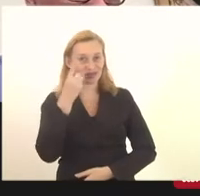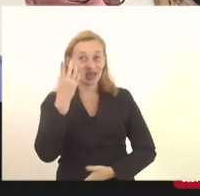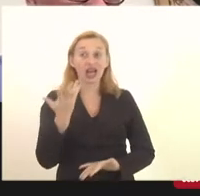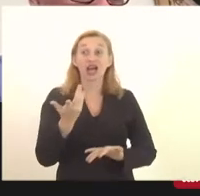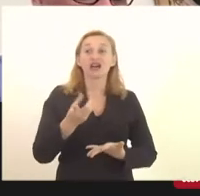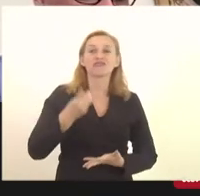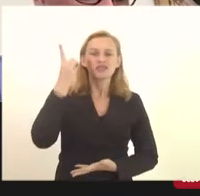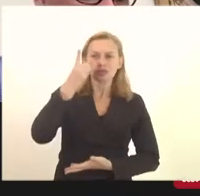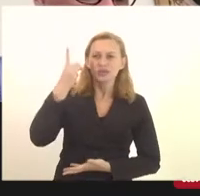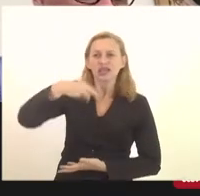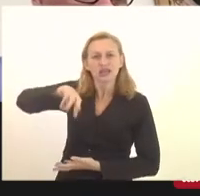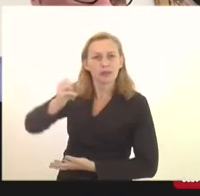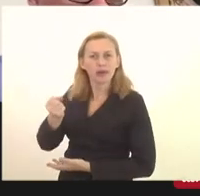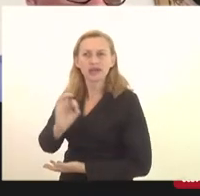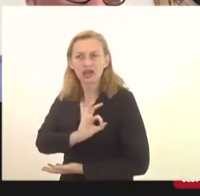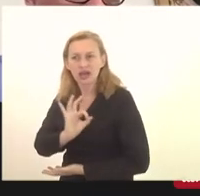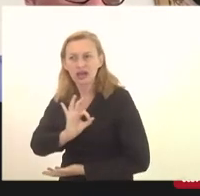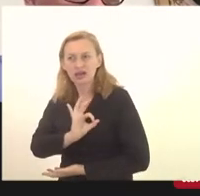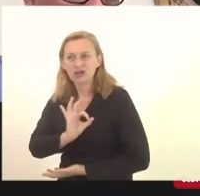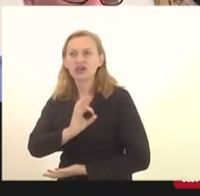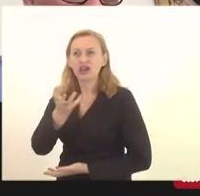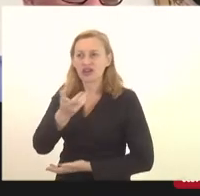quer levantar alguma questão.